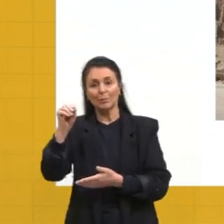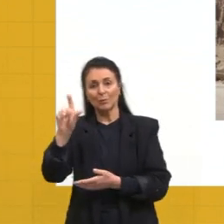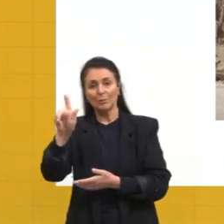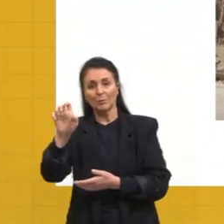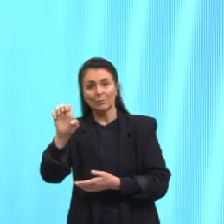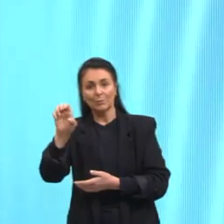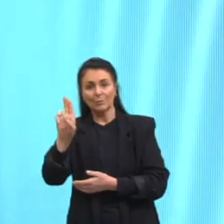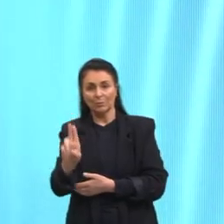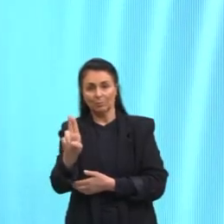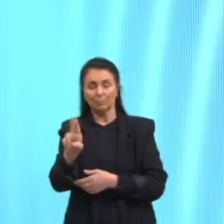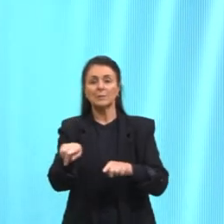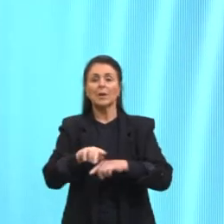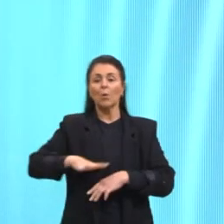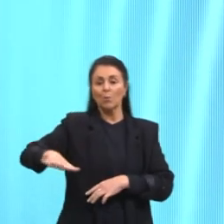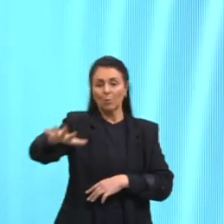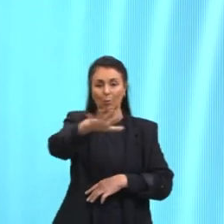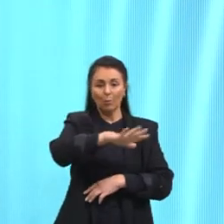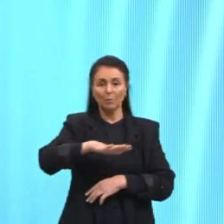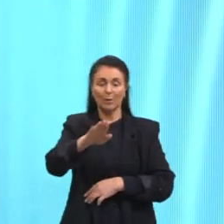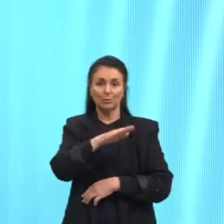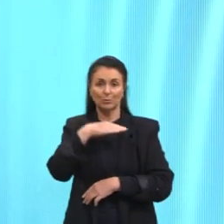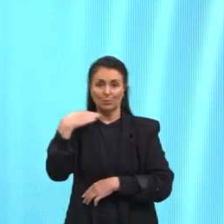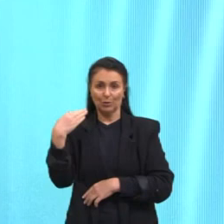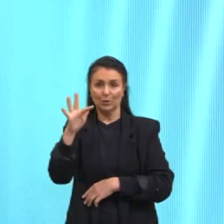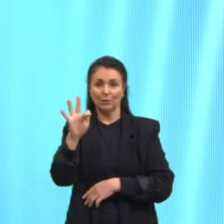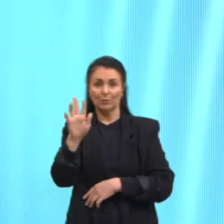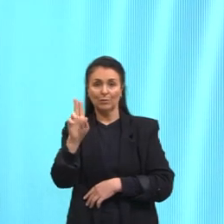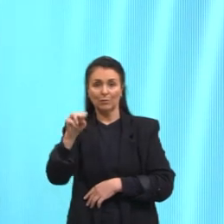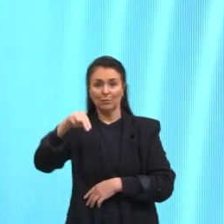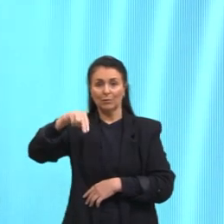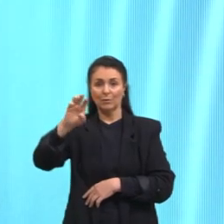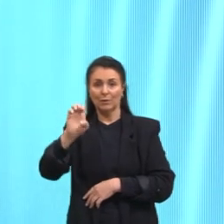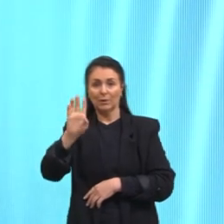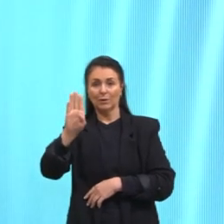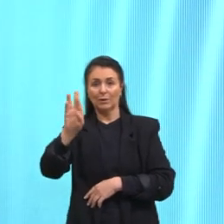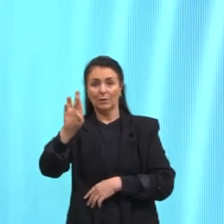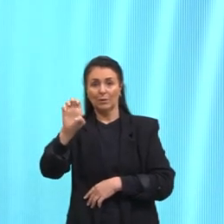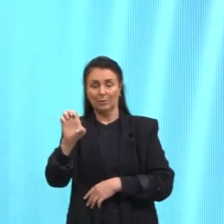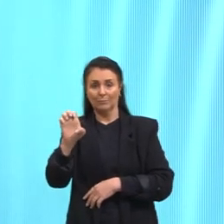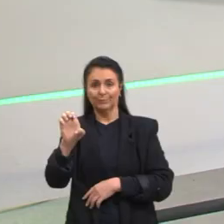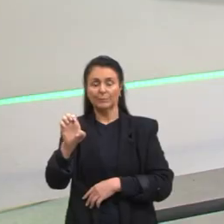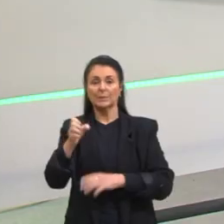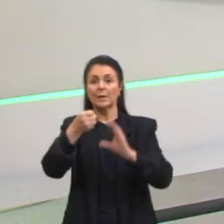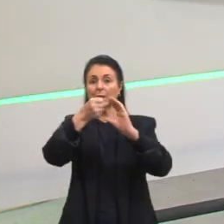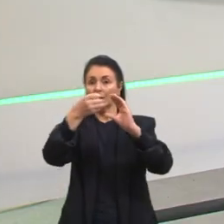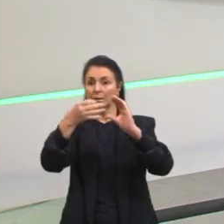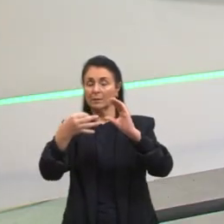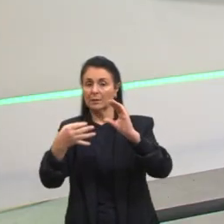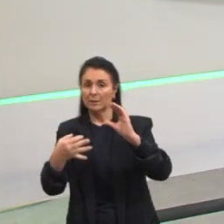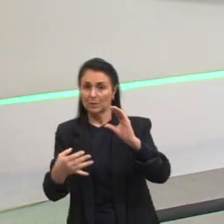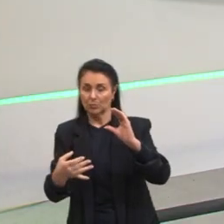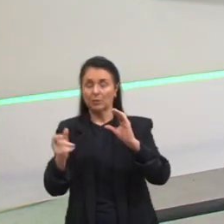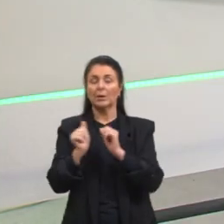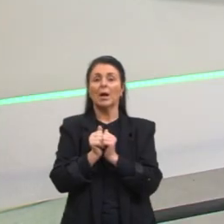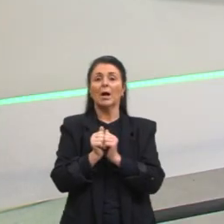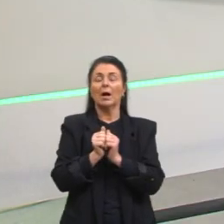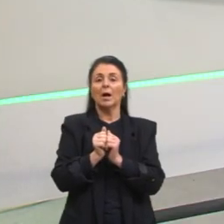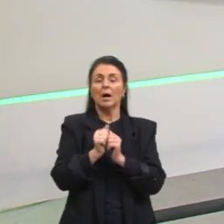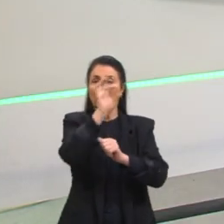fundo e é interessante a gente destacar aqui a característica também arquitetônica aqui do tempo né de